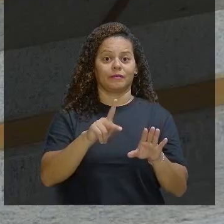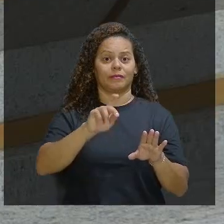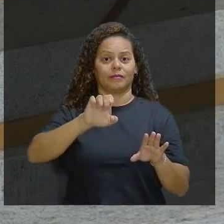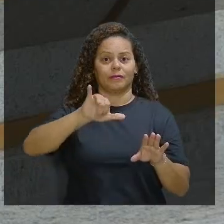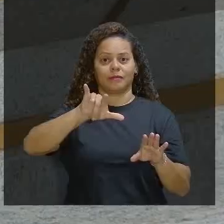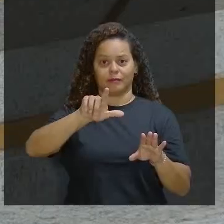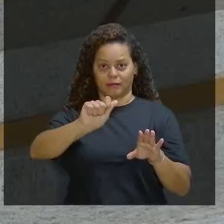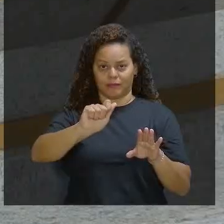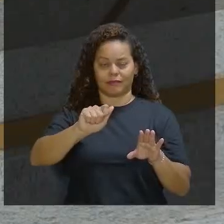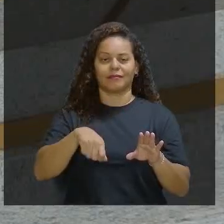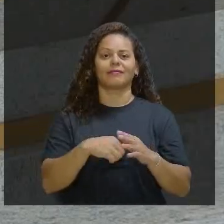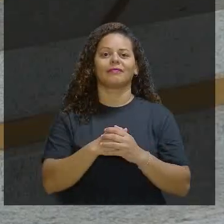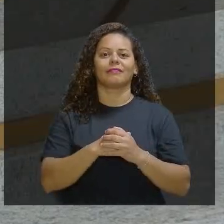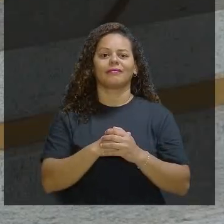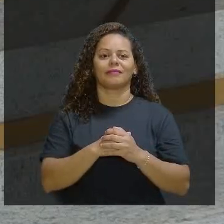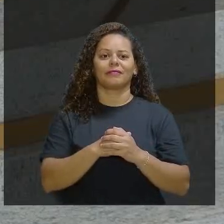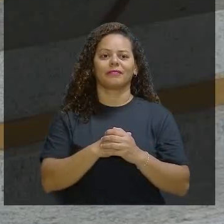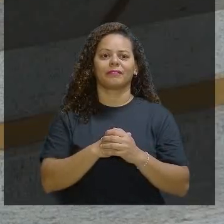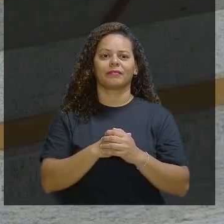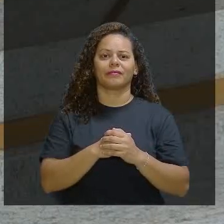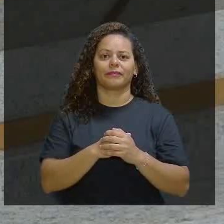Keila Utzig?